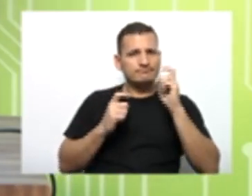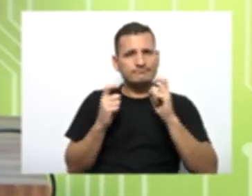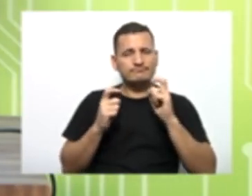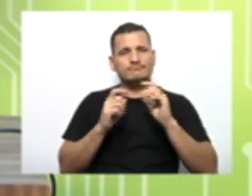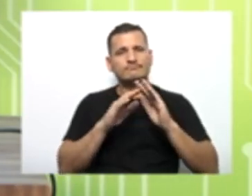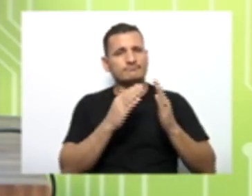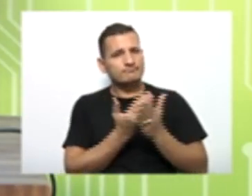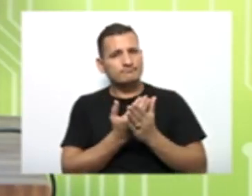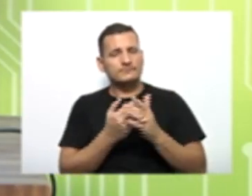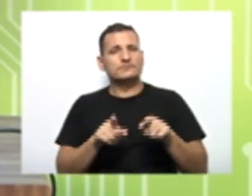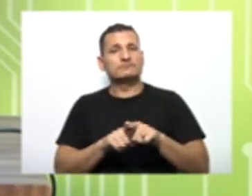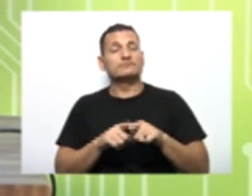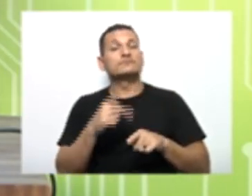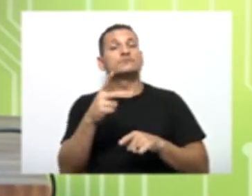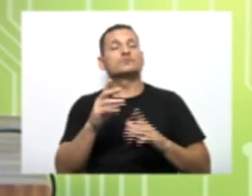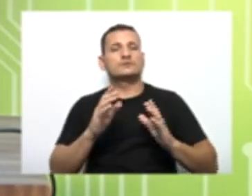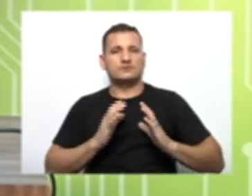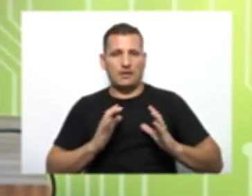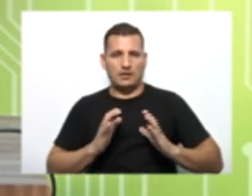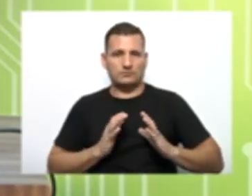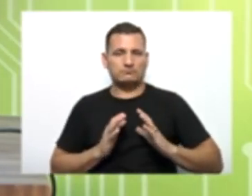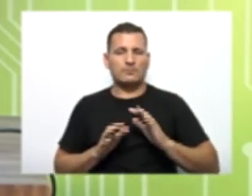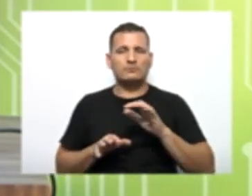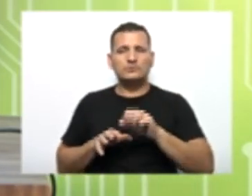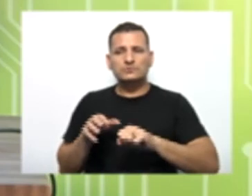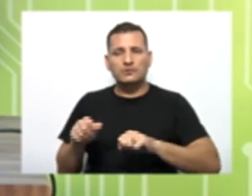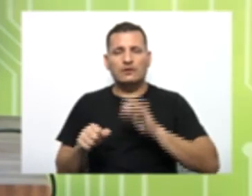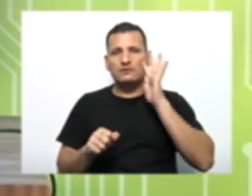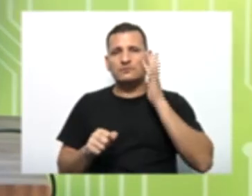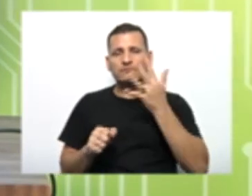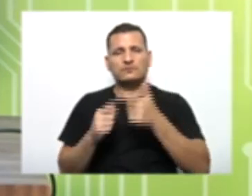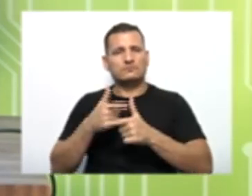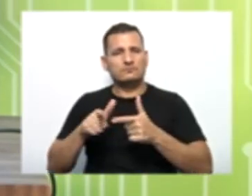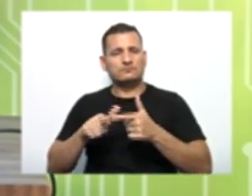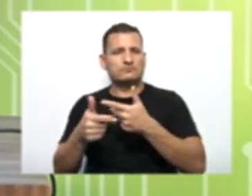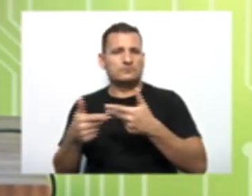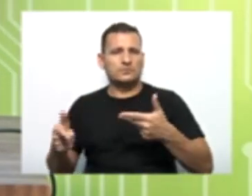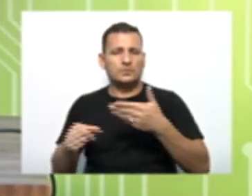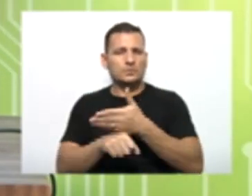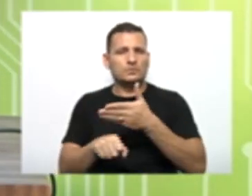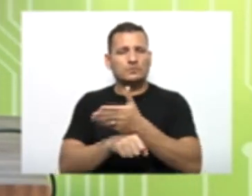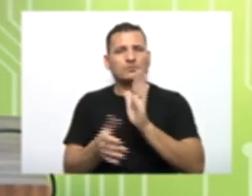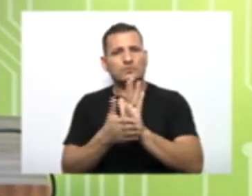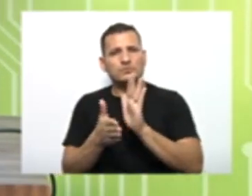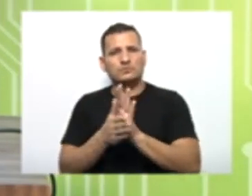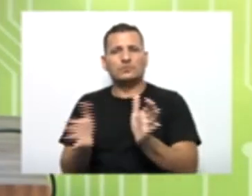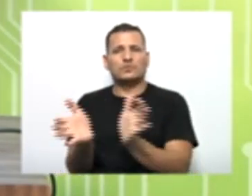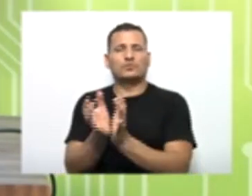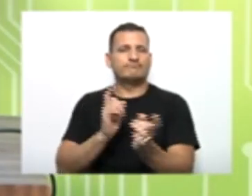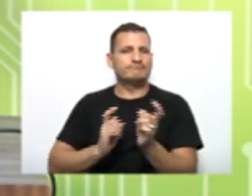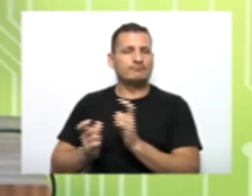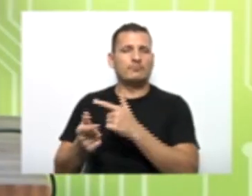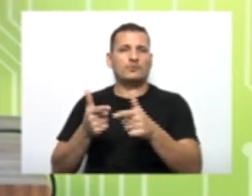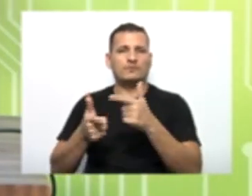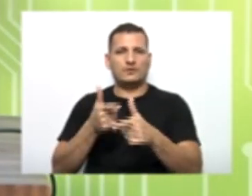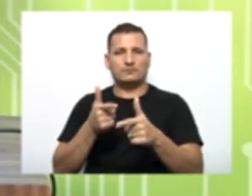milícias. 3. A crítica situação do sistema prisional brasileiro. 4.